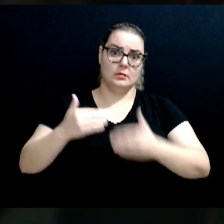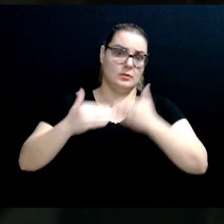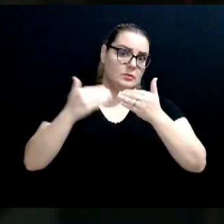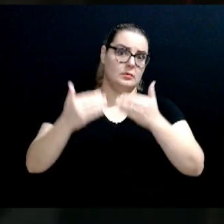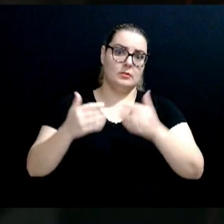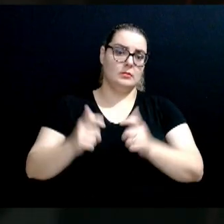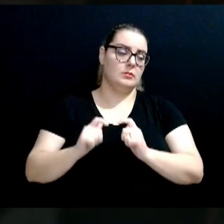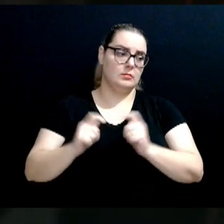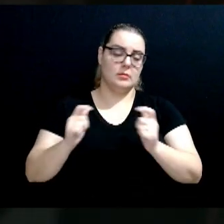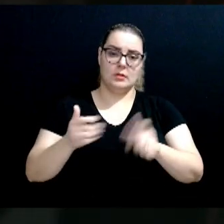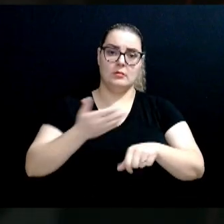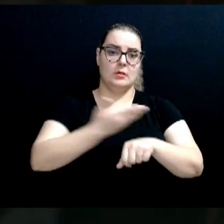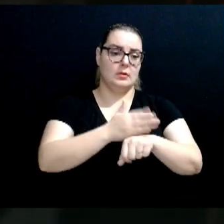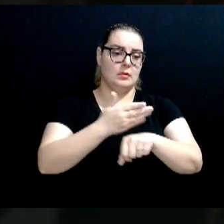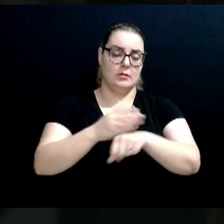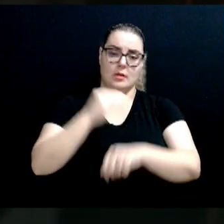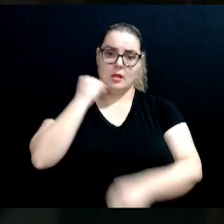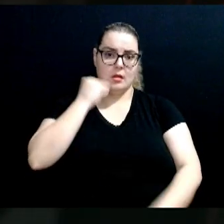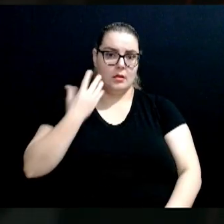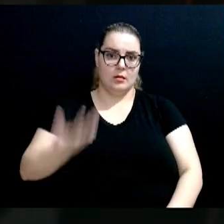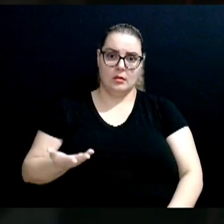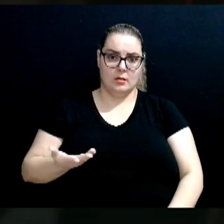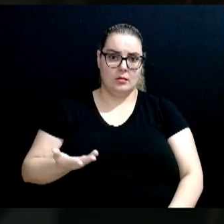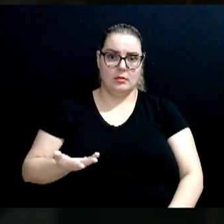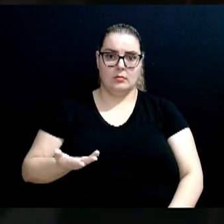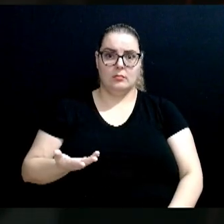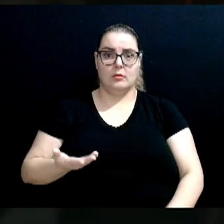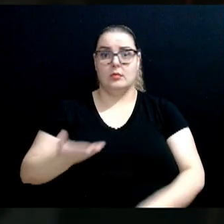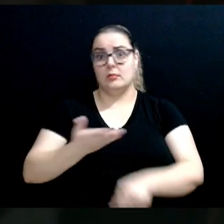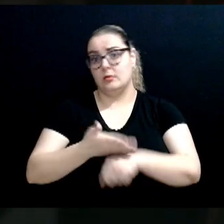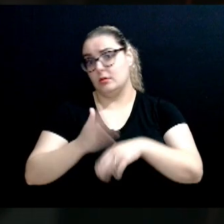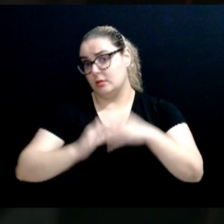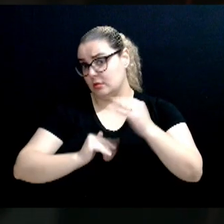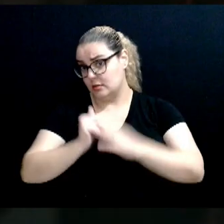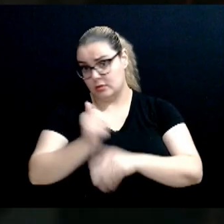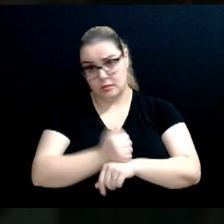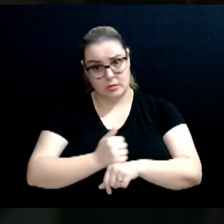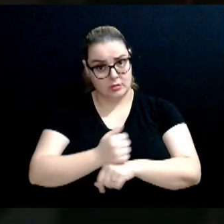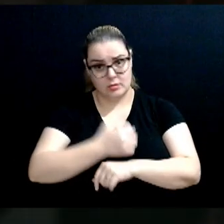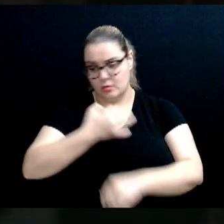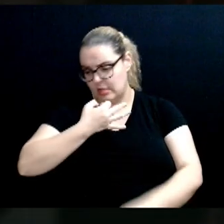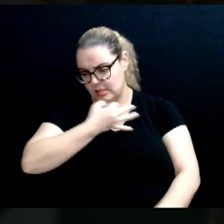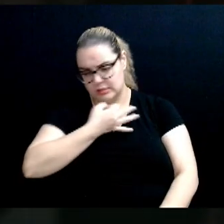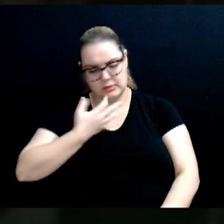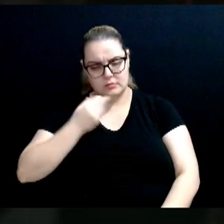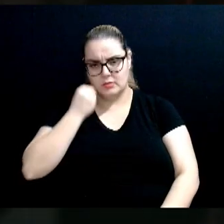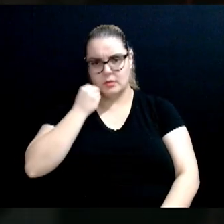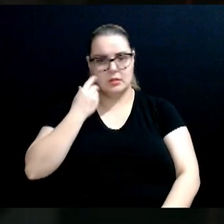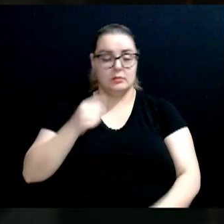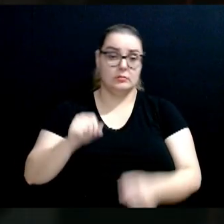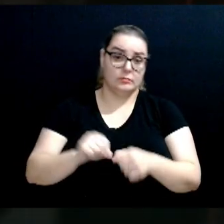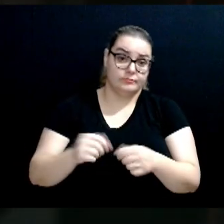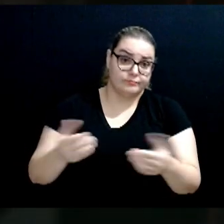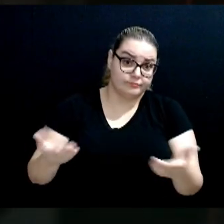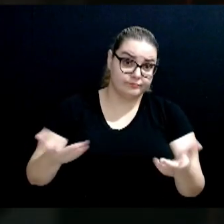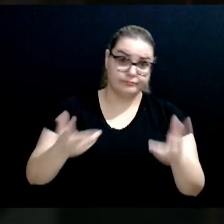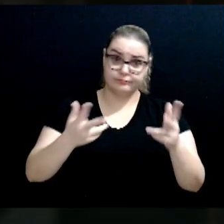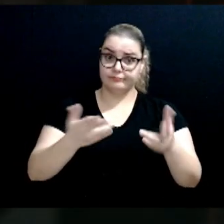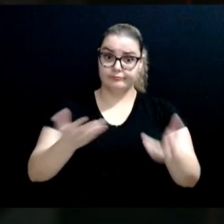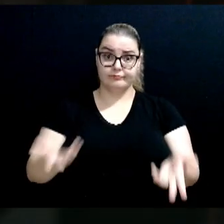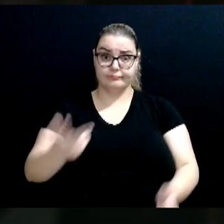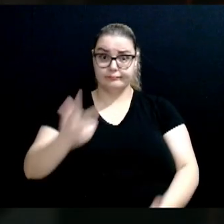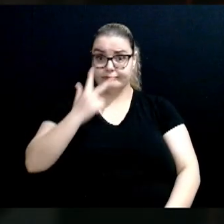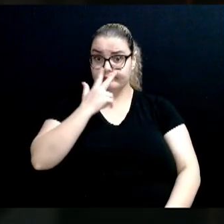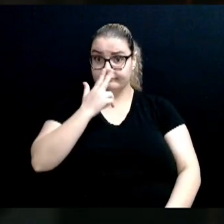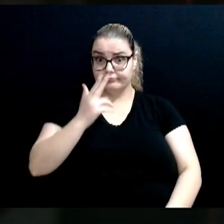ficando expert. Se você treinar aí a sua profissão, você vai ficar expert no que você faz. E a mesma coisa parece ter acontecido